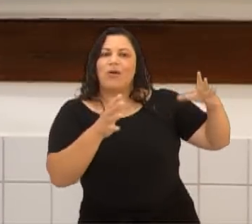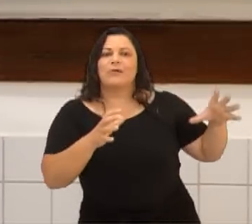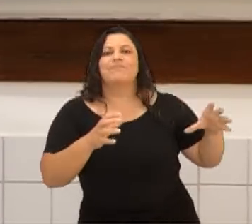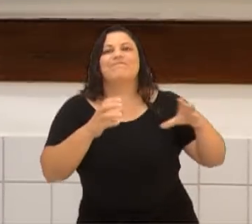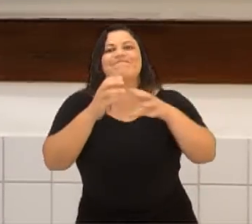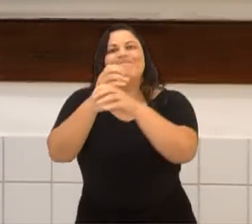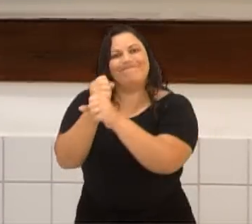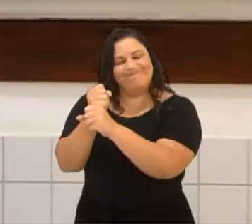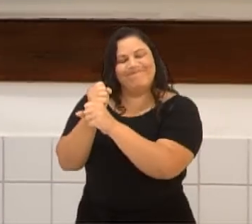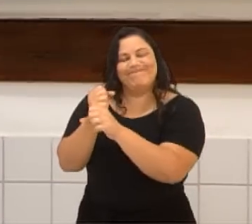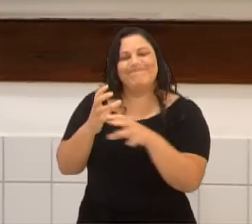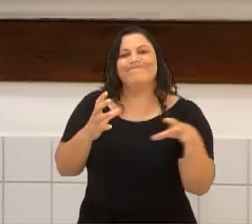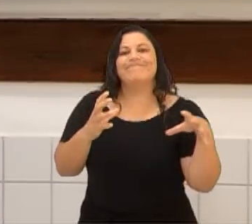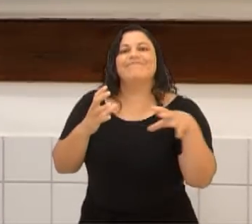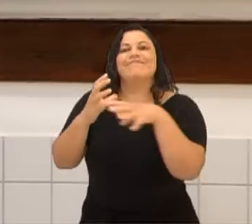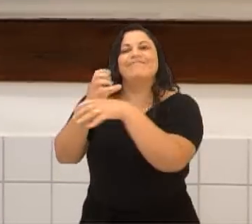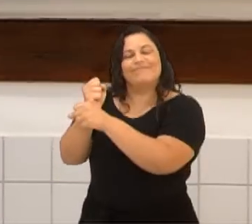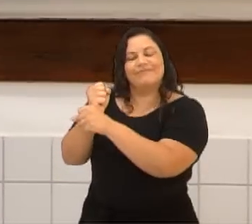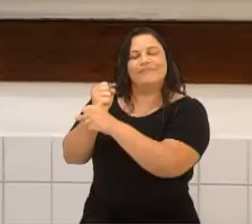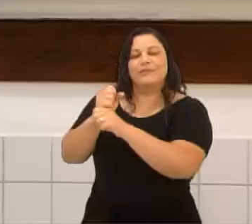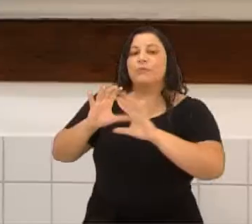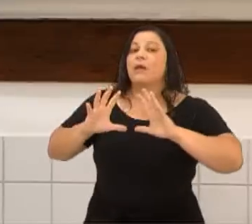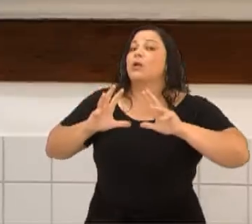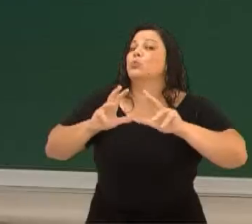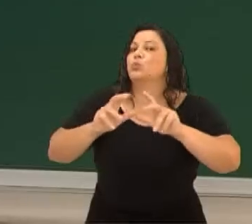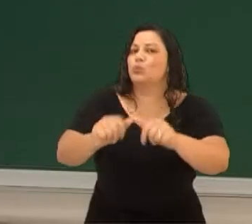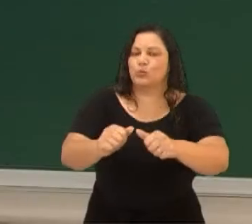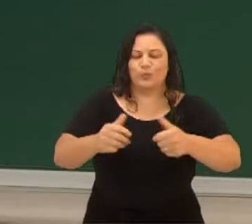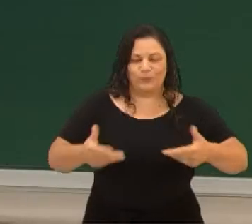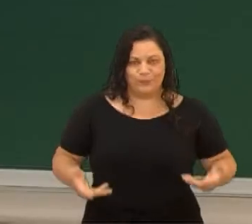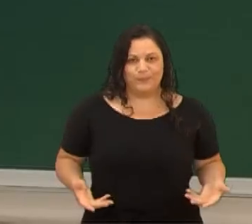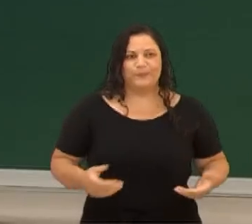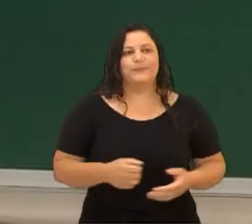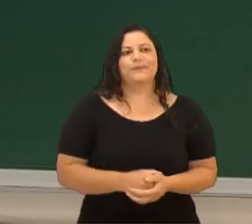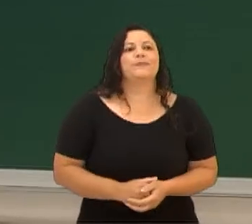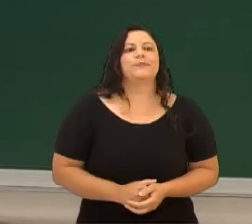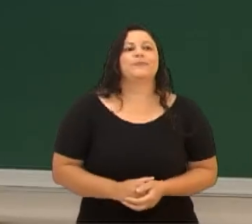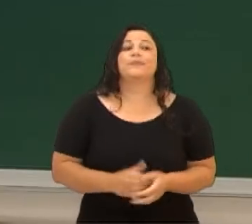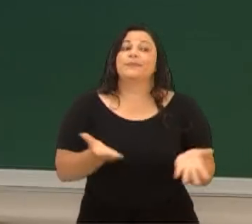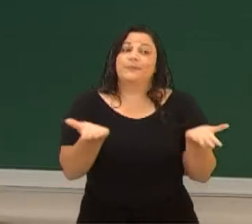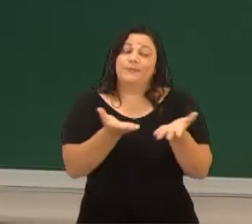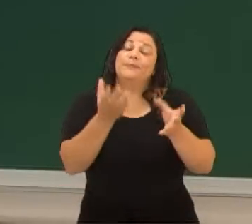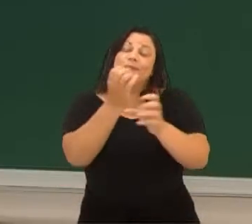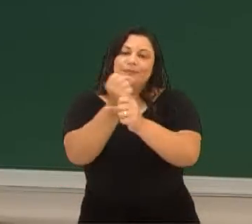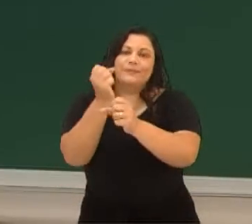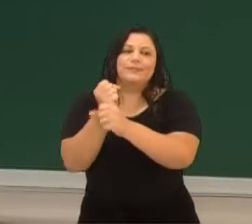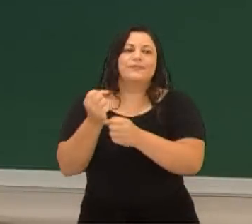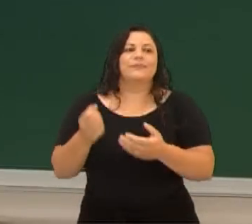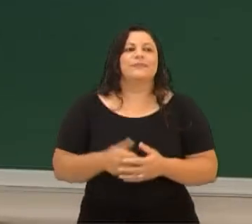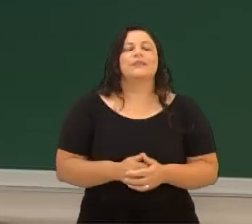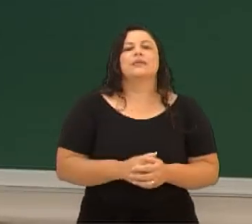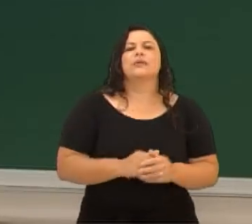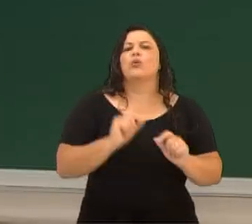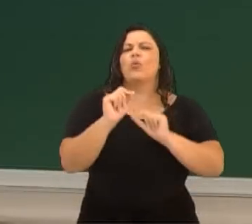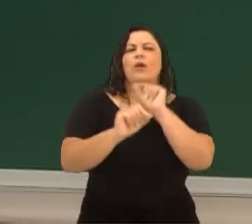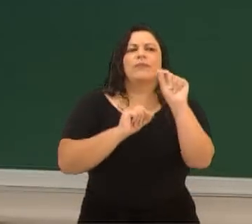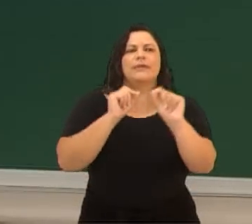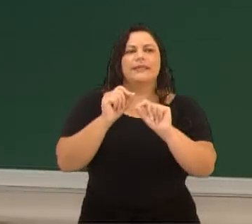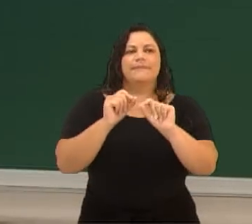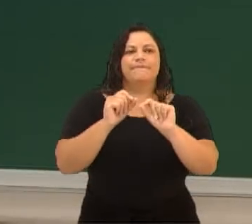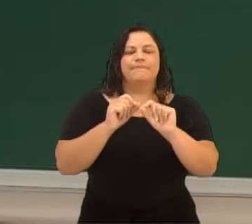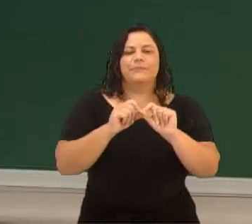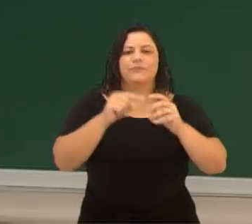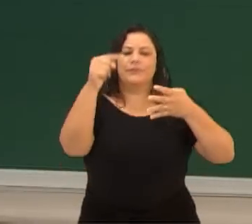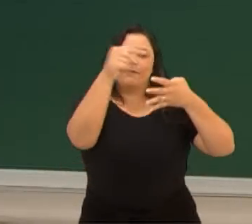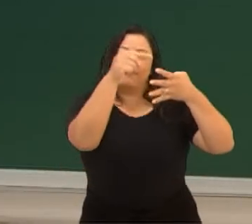área total a gente tem que somar. Então, vamos aqui para calcular. Qual é a área total? Peguem